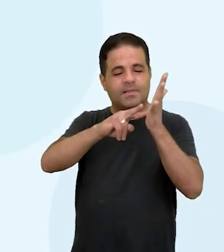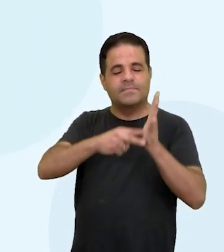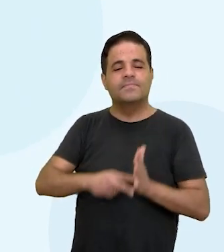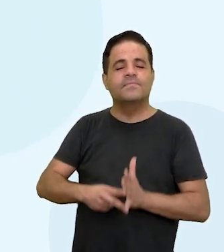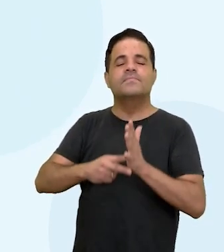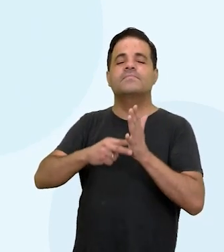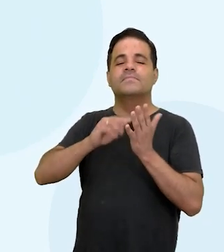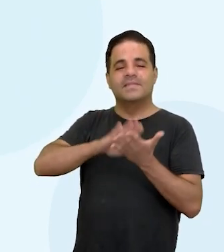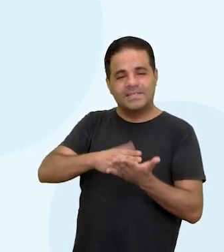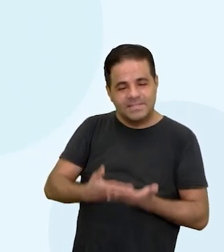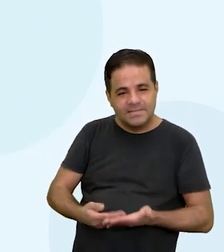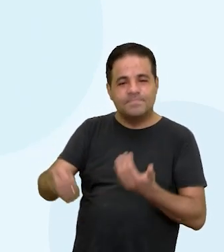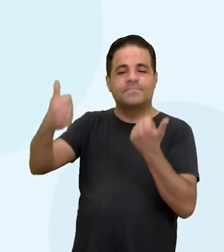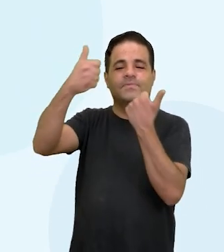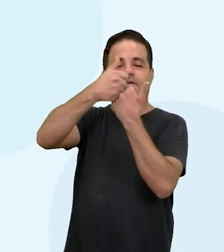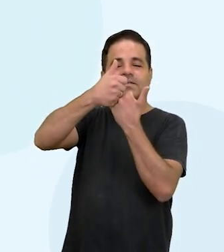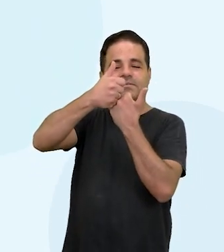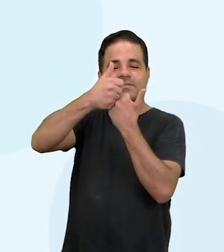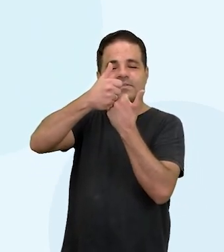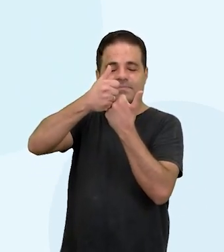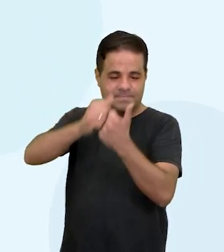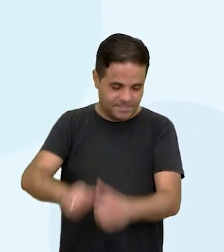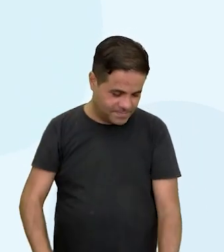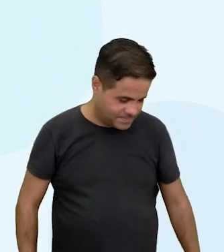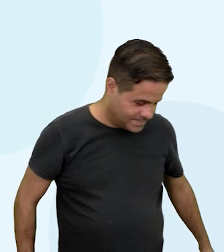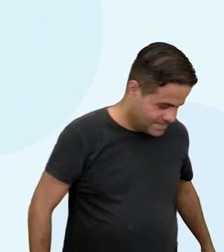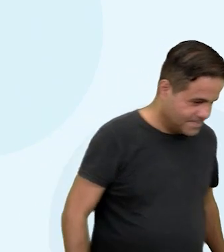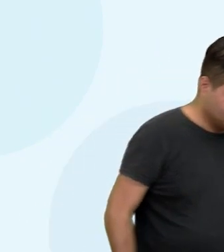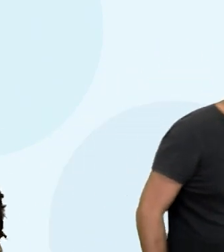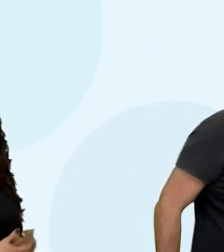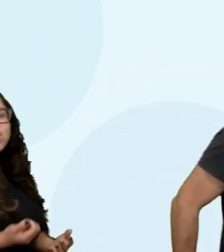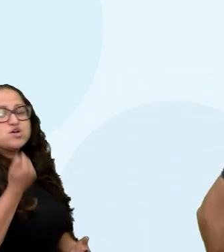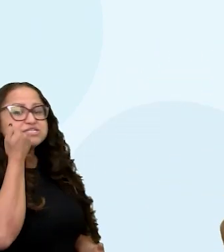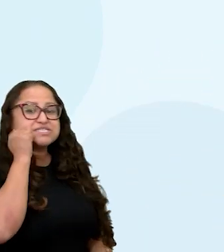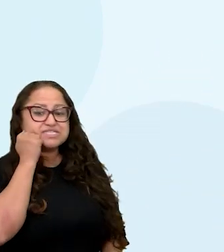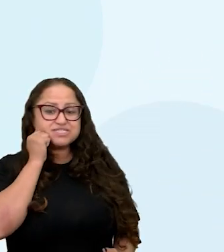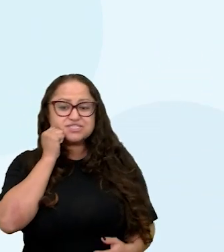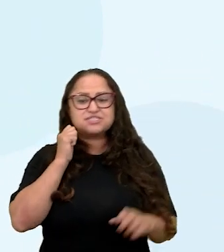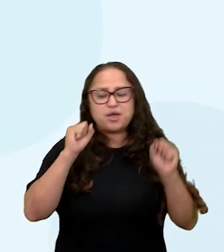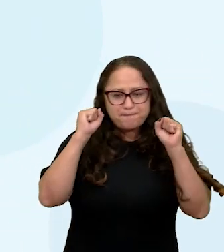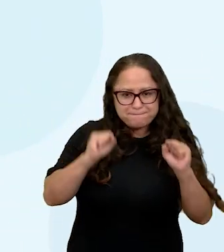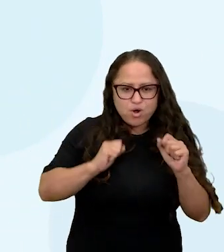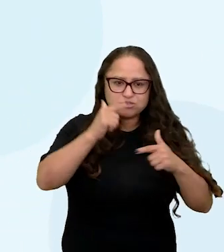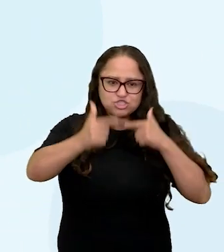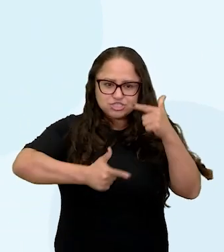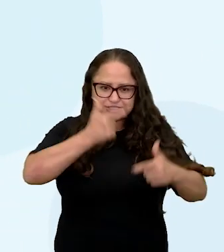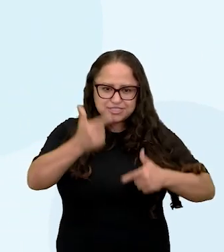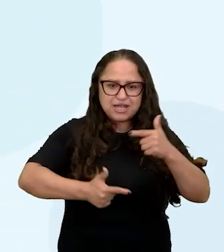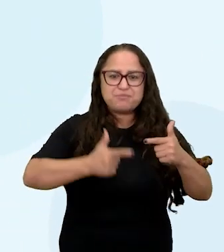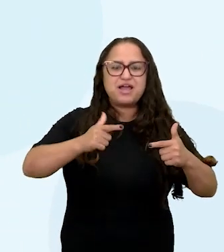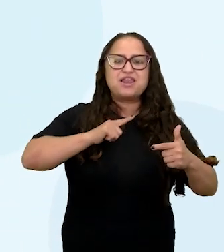braço das ciências sociais. Então, o cientista político, ele pode trabalhar, por exemplo, em prefeituras, partidos políticos,